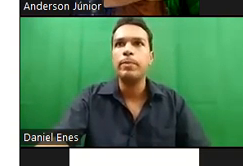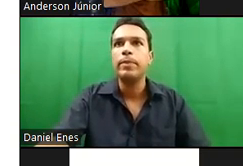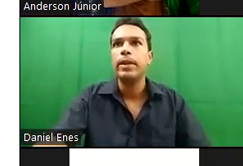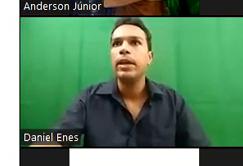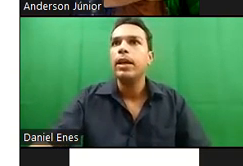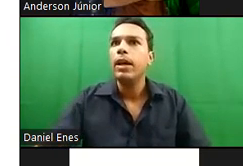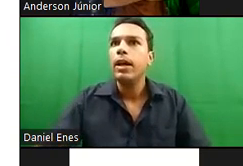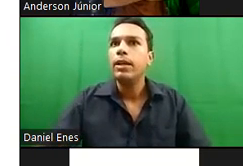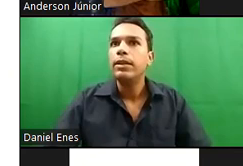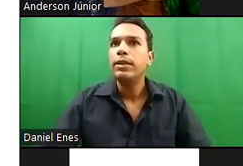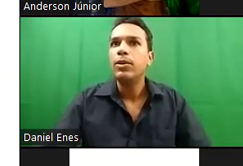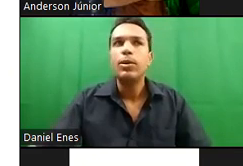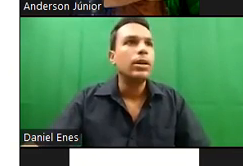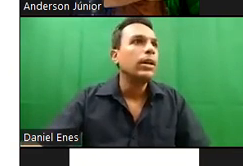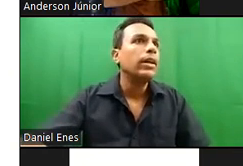todo.